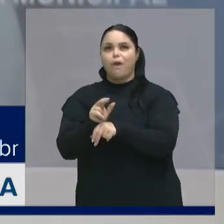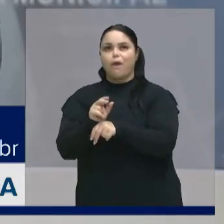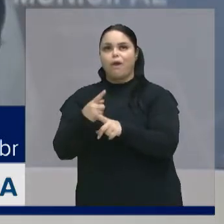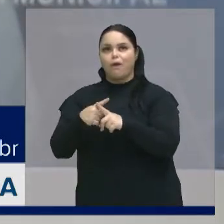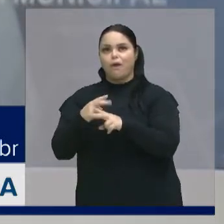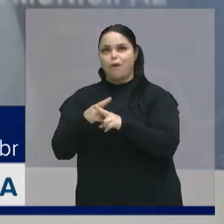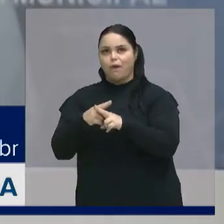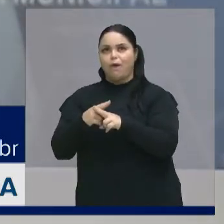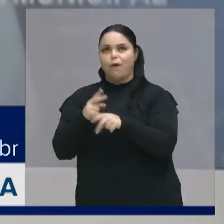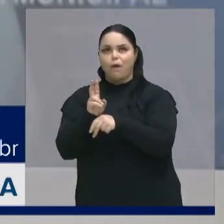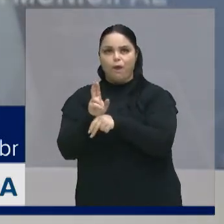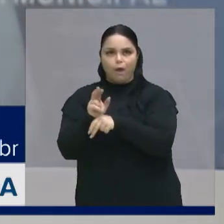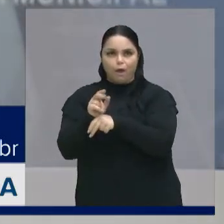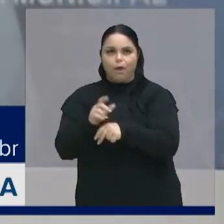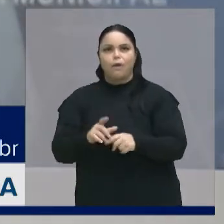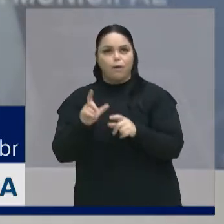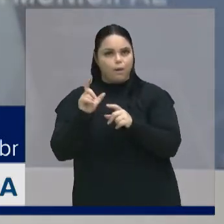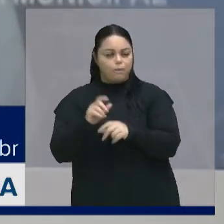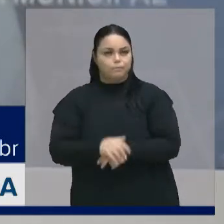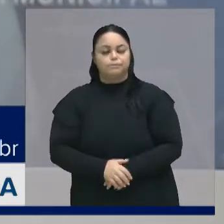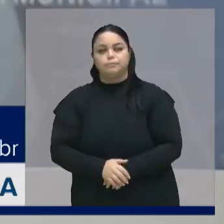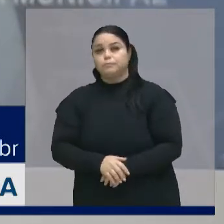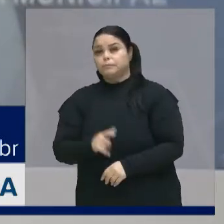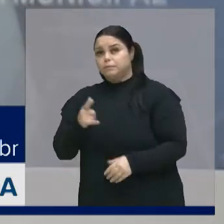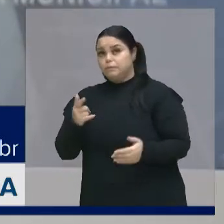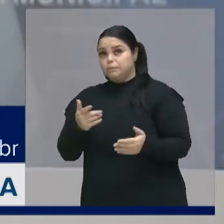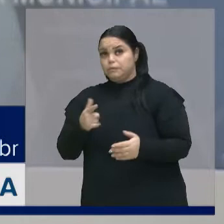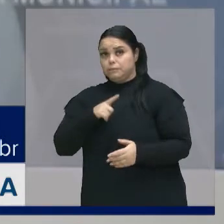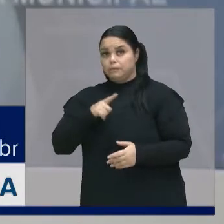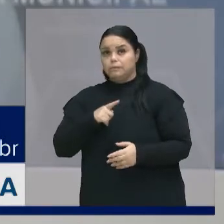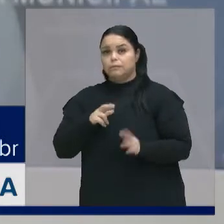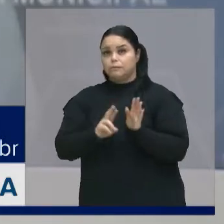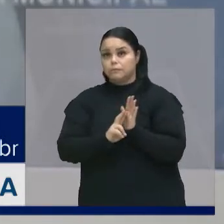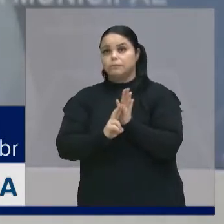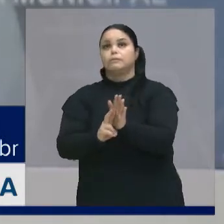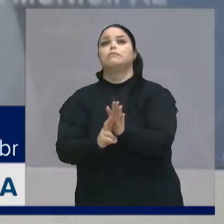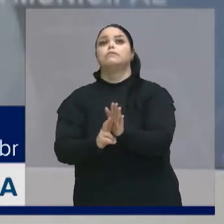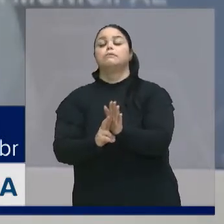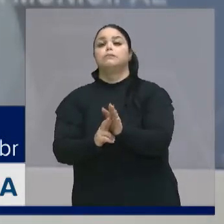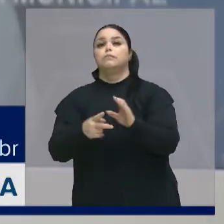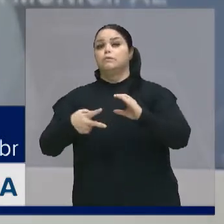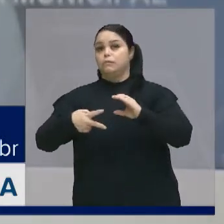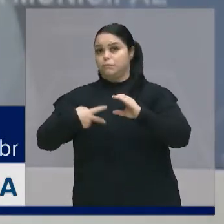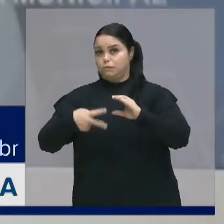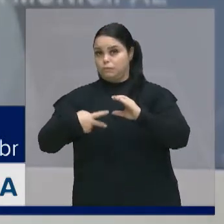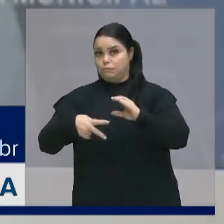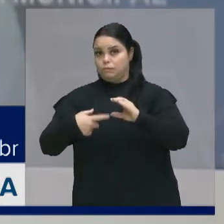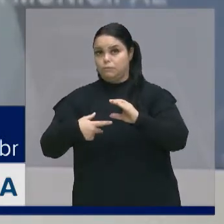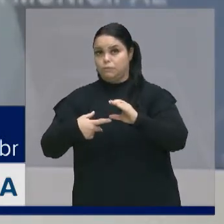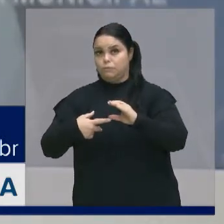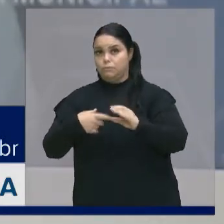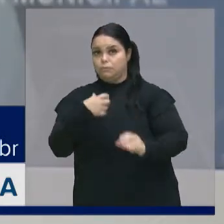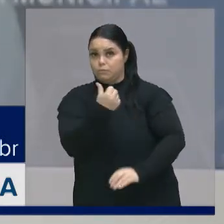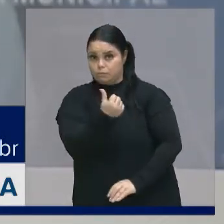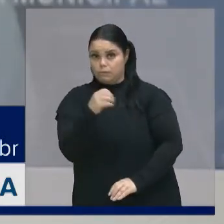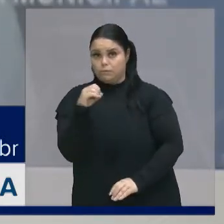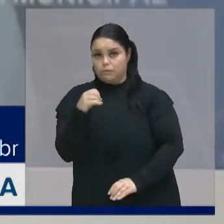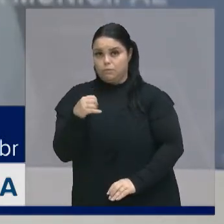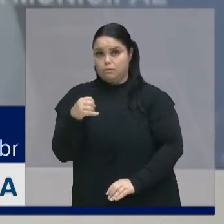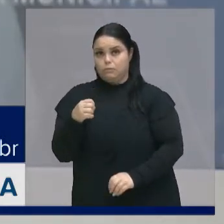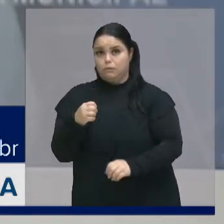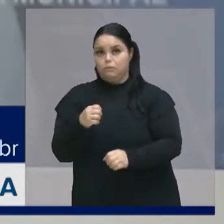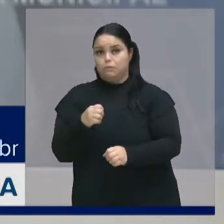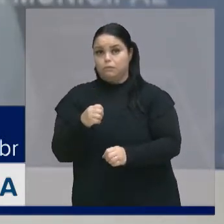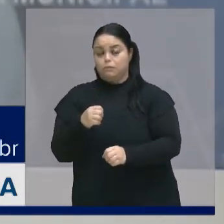pelo seu gesto, presidente. Eu estive representando a Câmara nos 60 anos de atividades